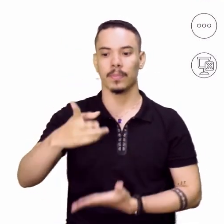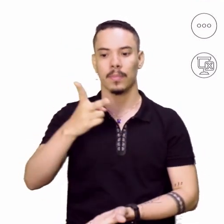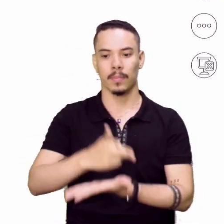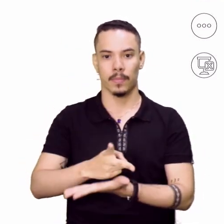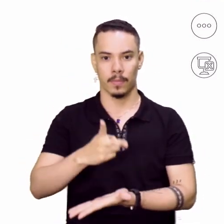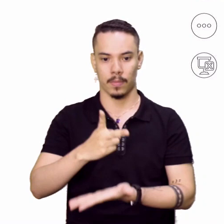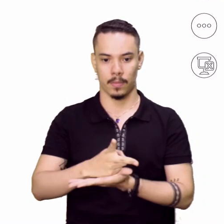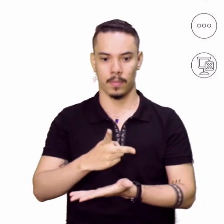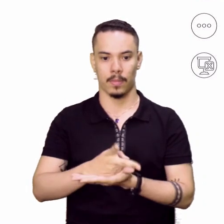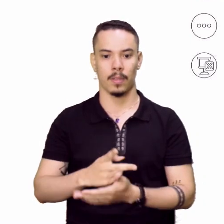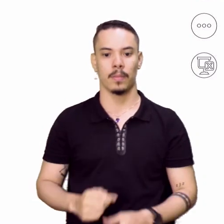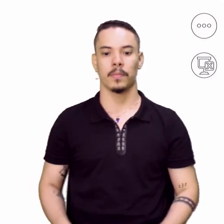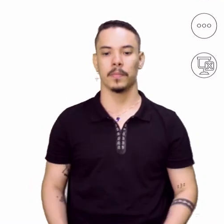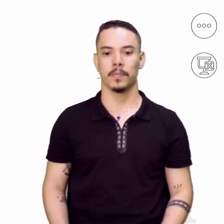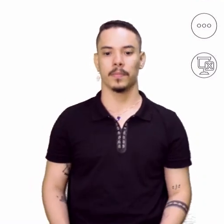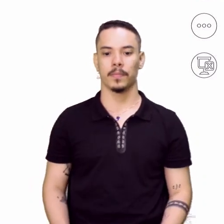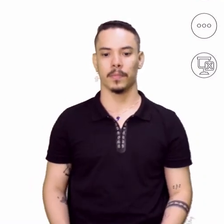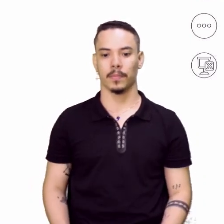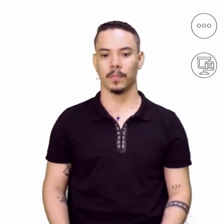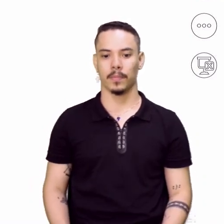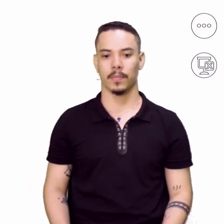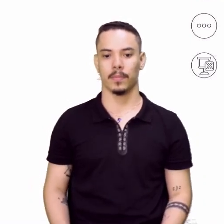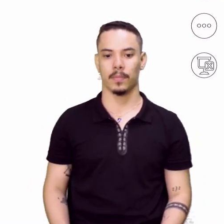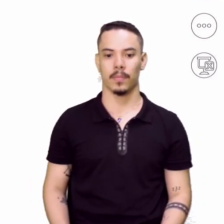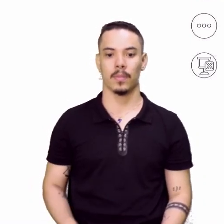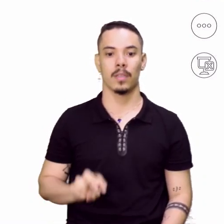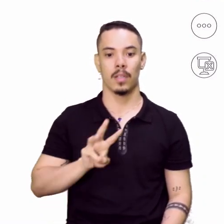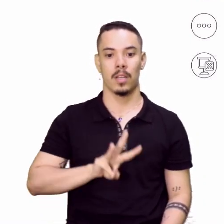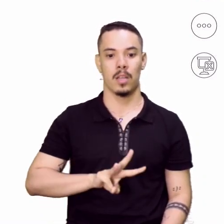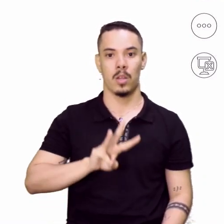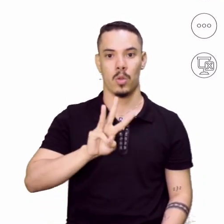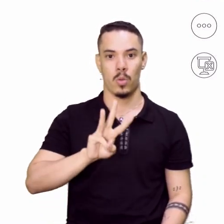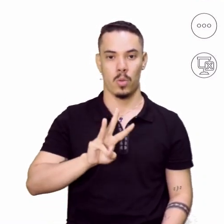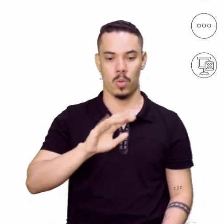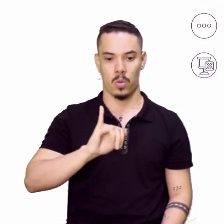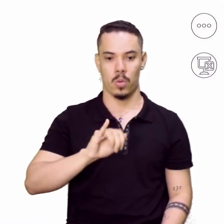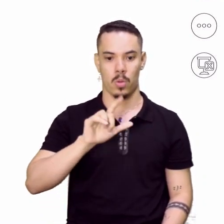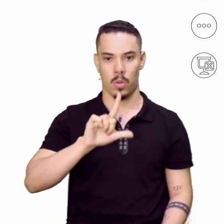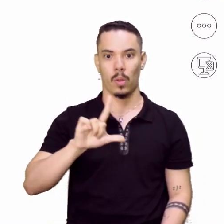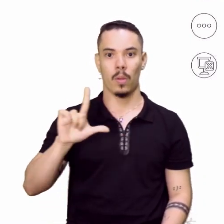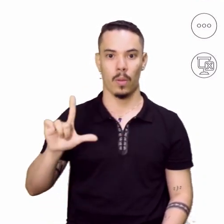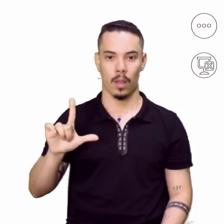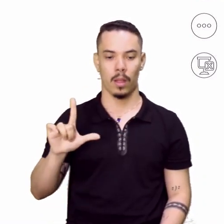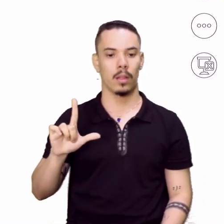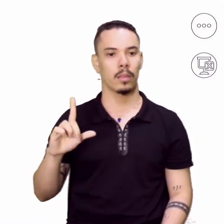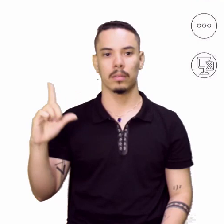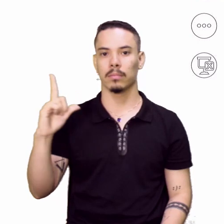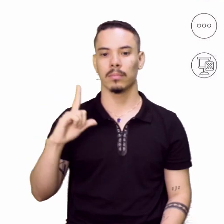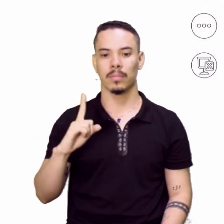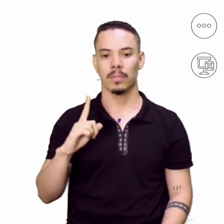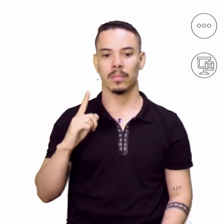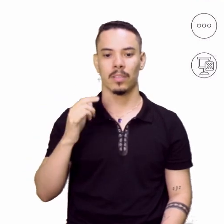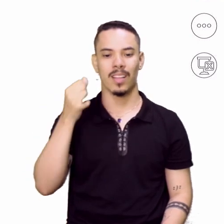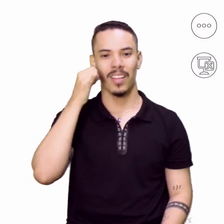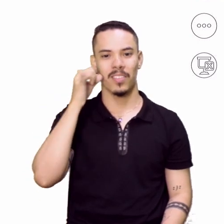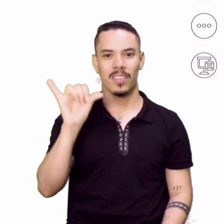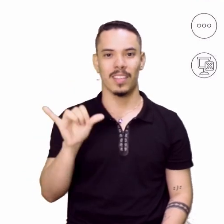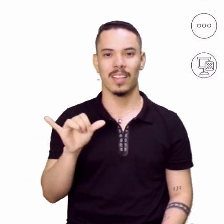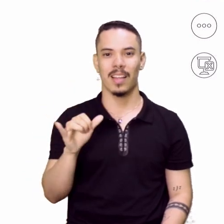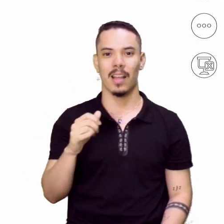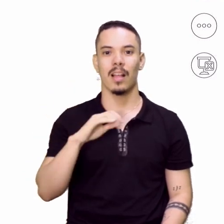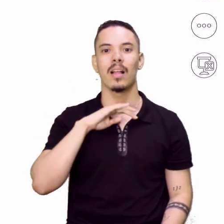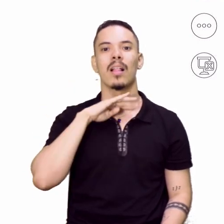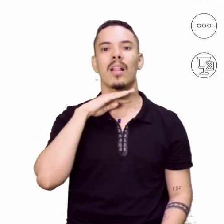as always e este carinha aqui que eu chamo de Will tentem não falar Will